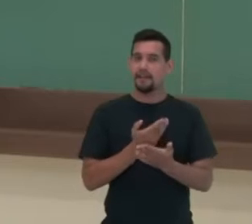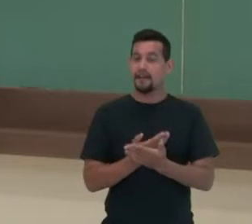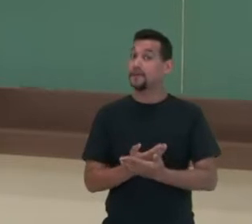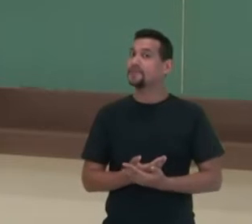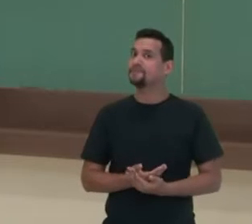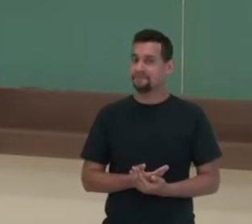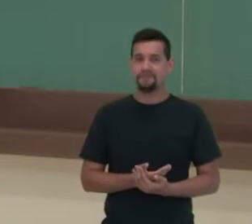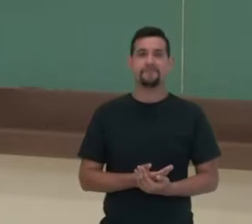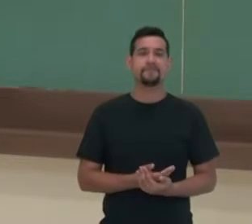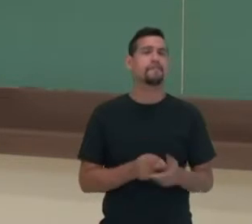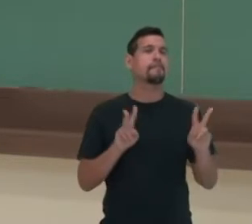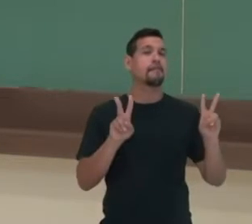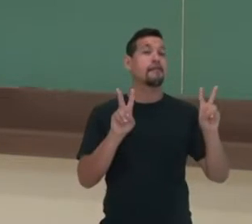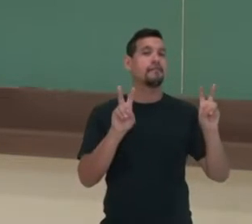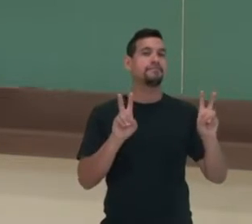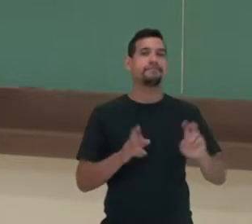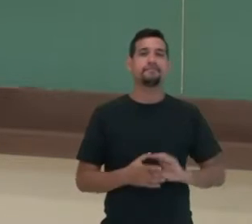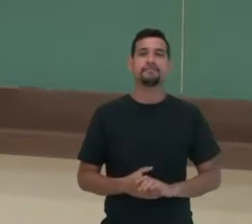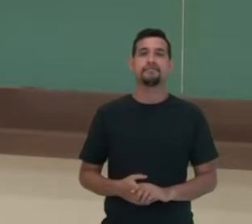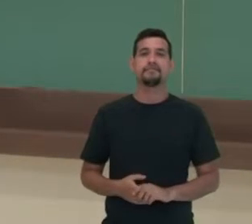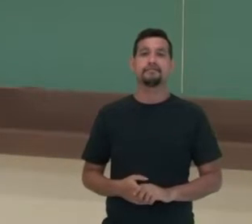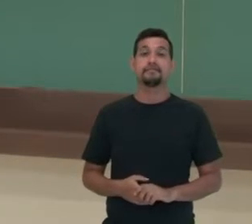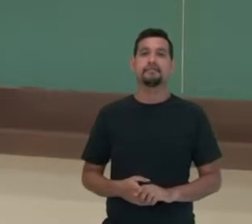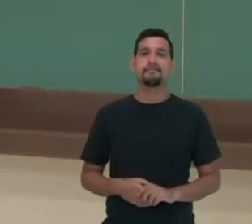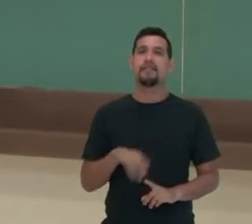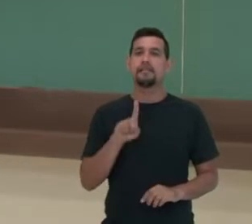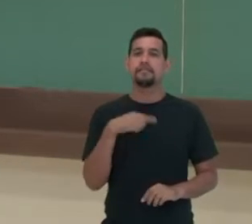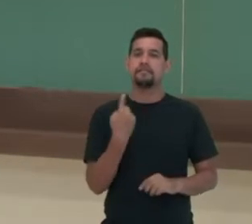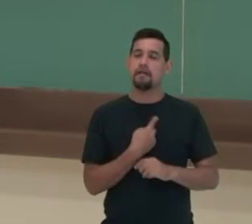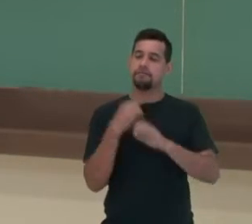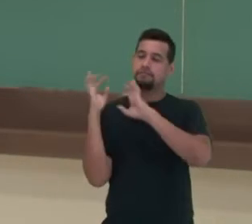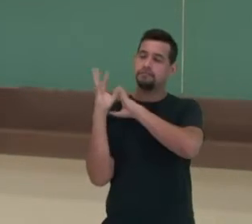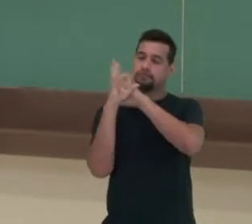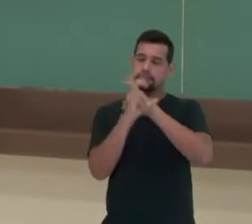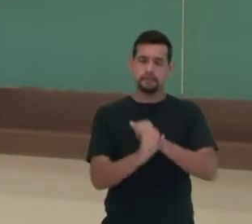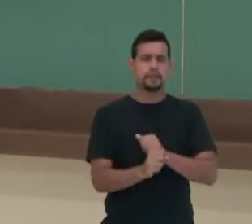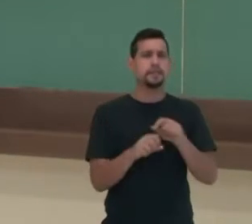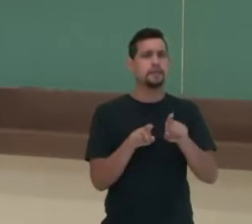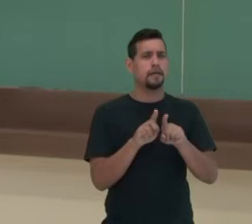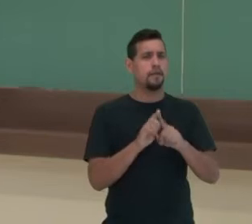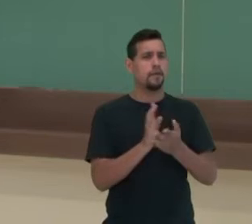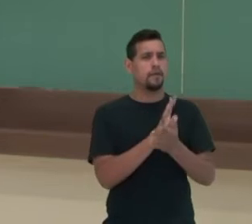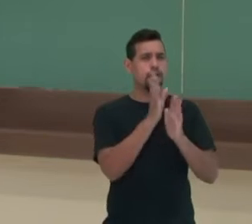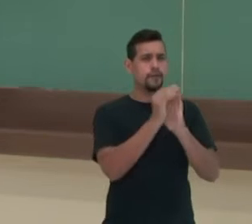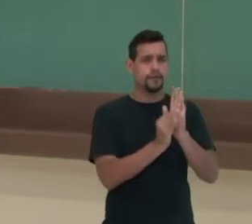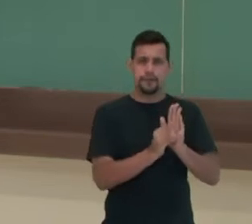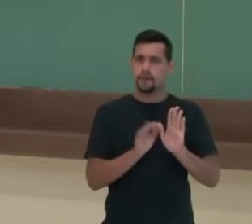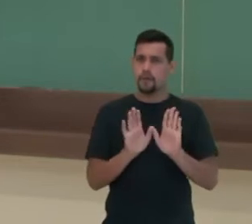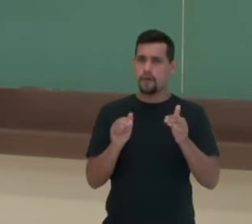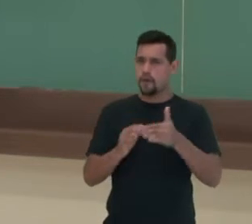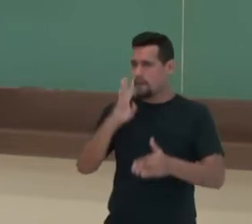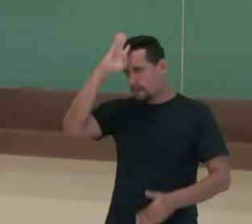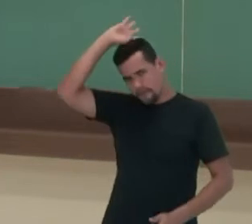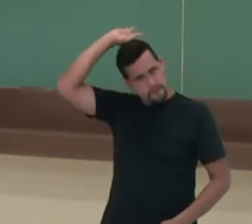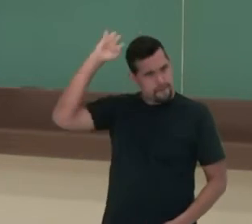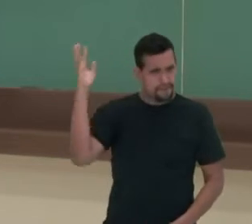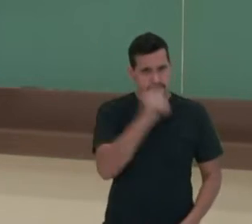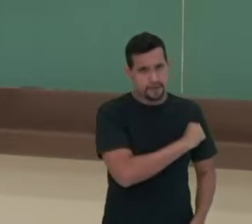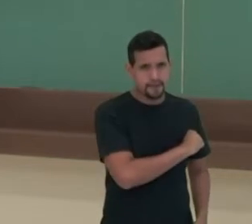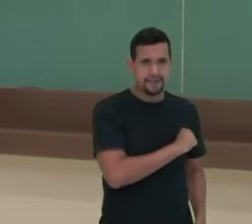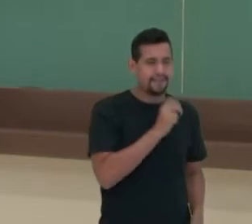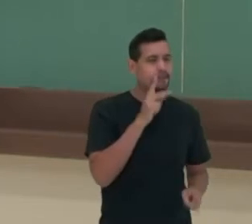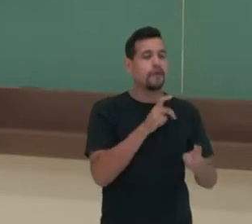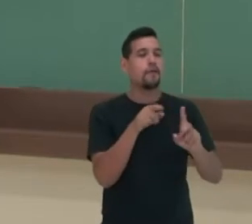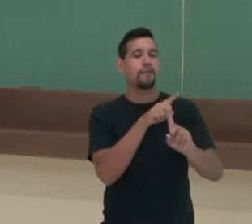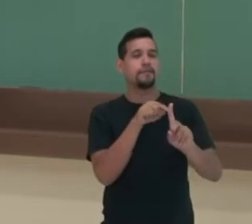aula. Tema, agora vamos para uma retomada de conteúdo, Império Romano. Bora lá? Embarca essa aventura? Vamos ver o